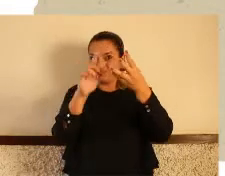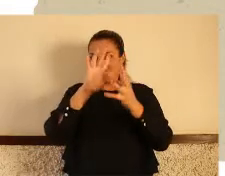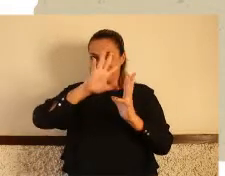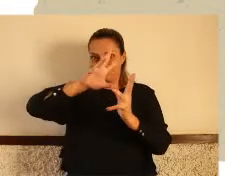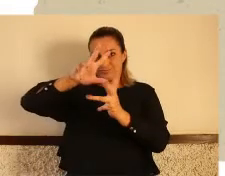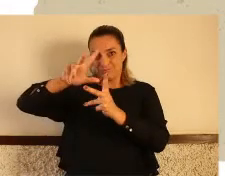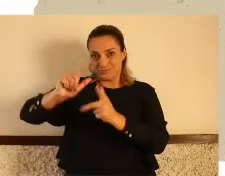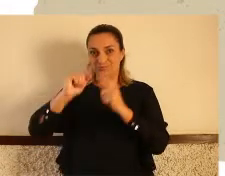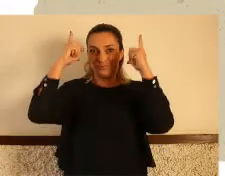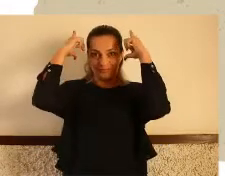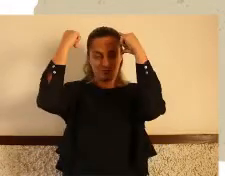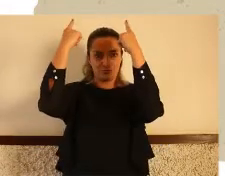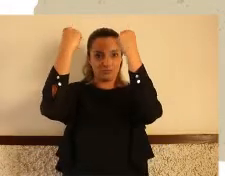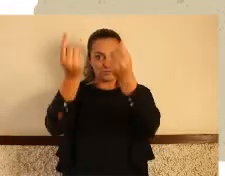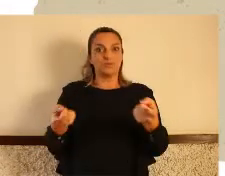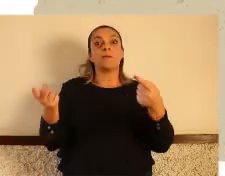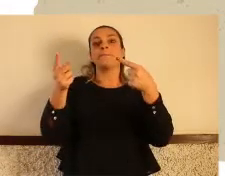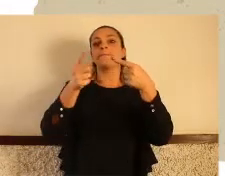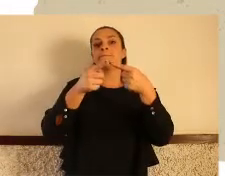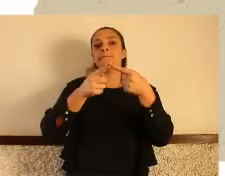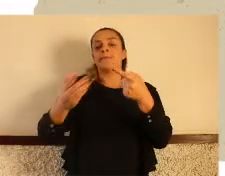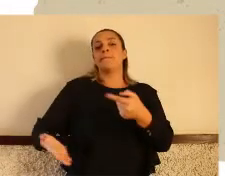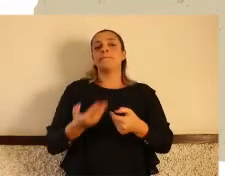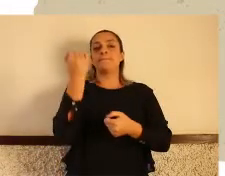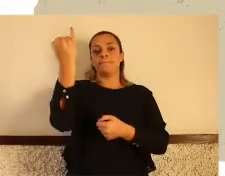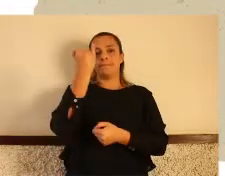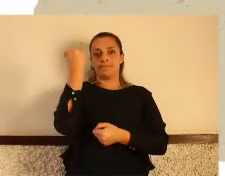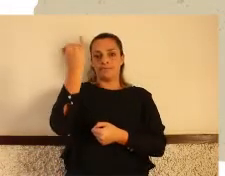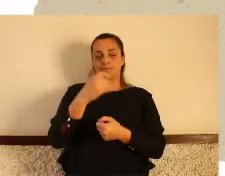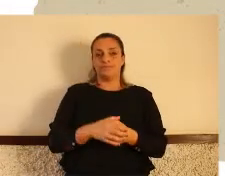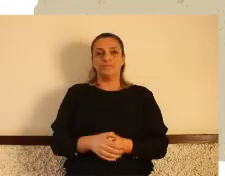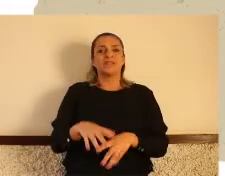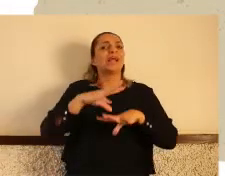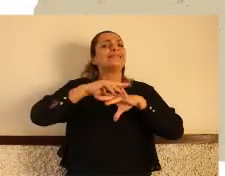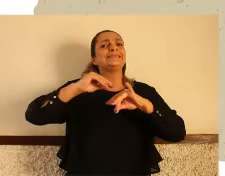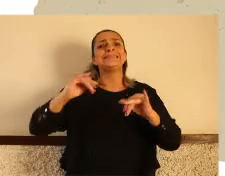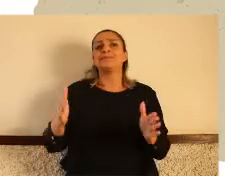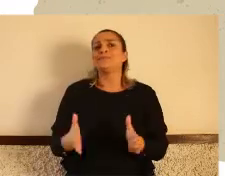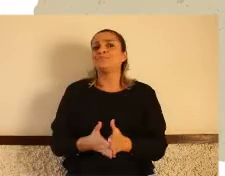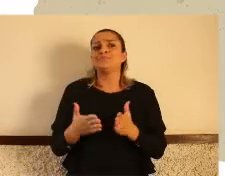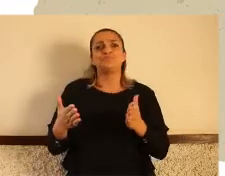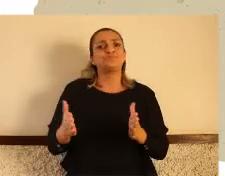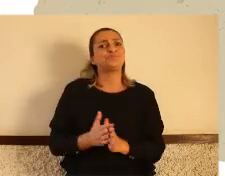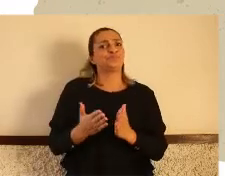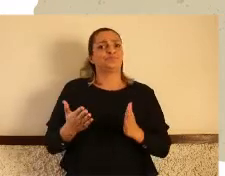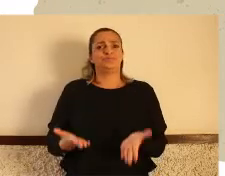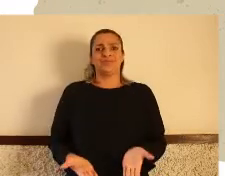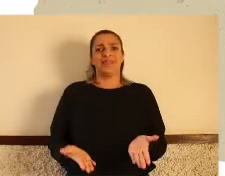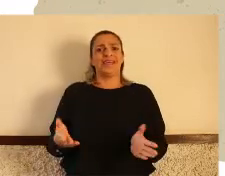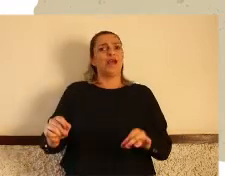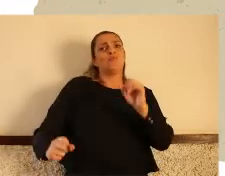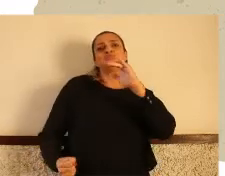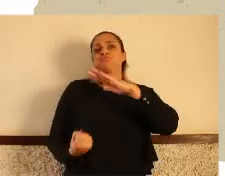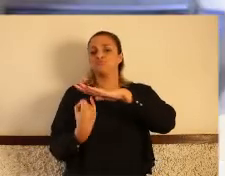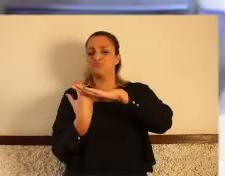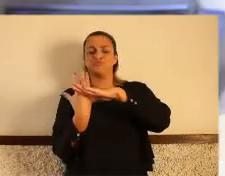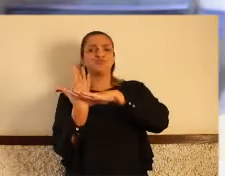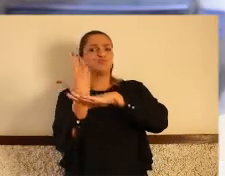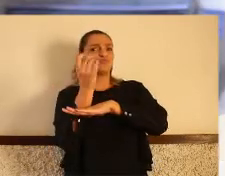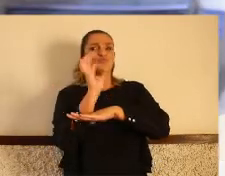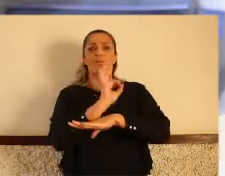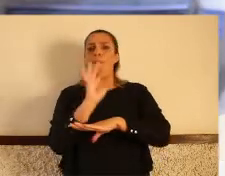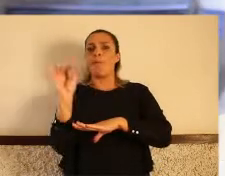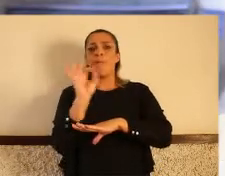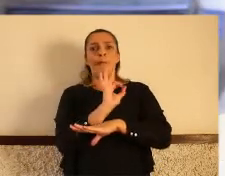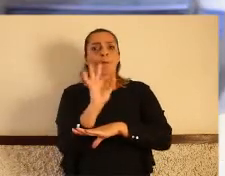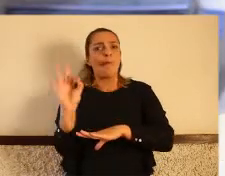geografia grega. A primeira característica da geografia grega, o solo pobre, o solo infértil, o que